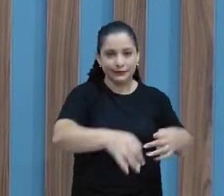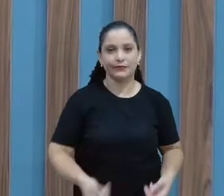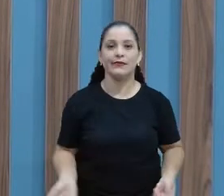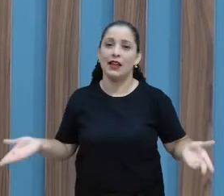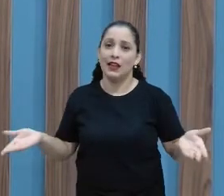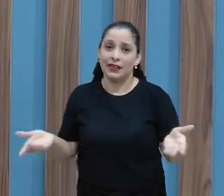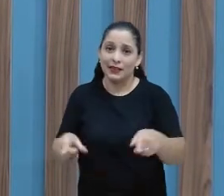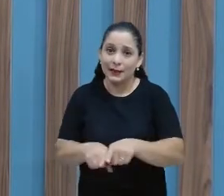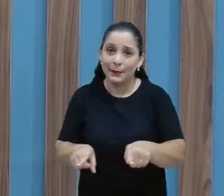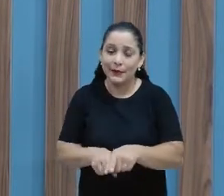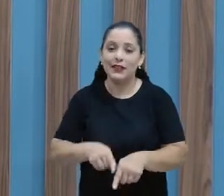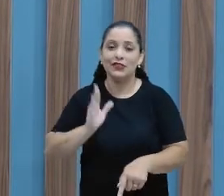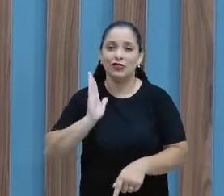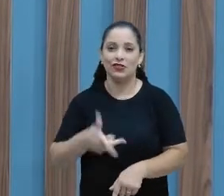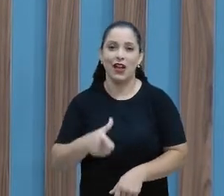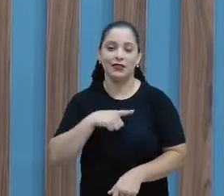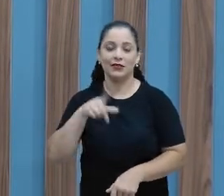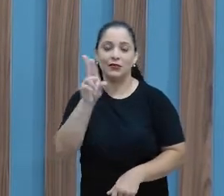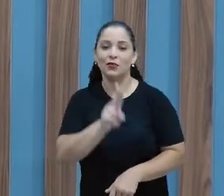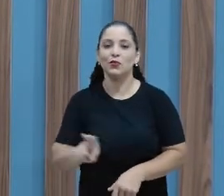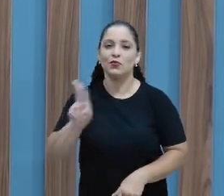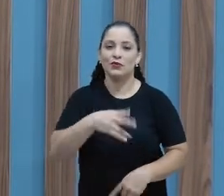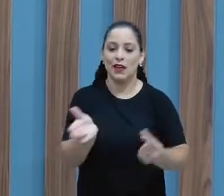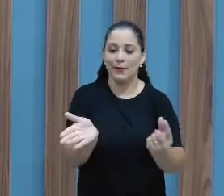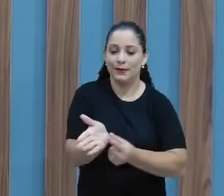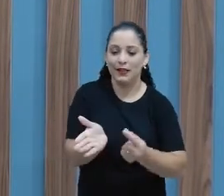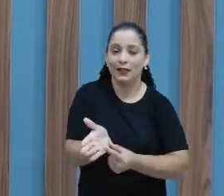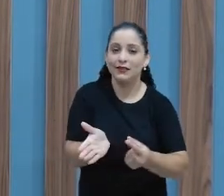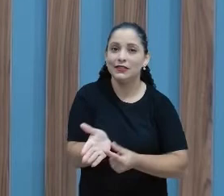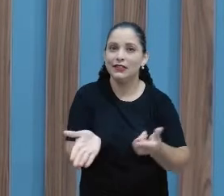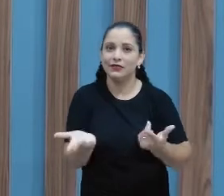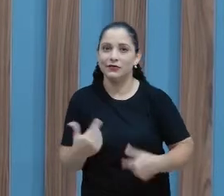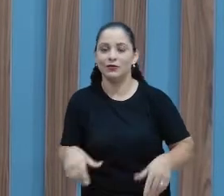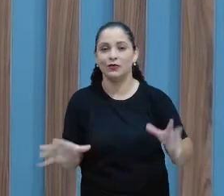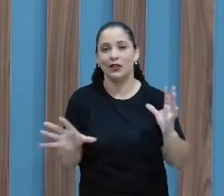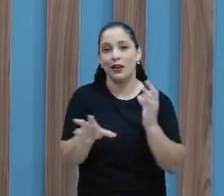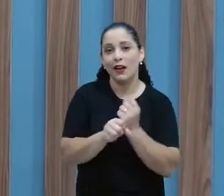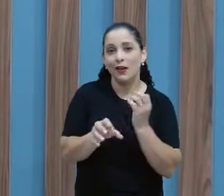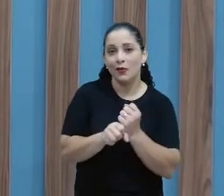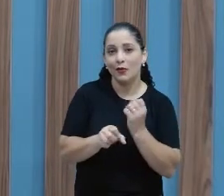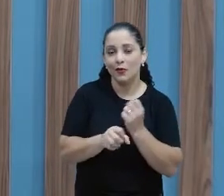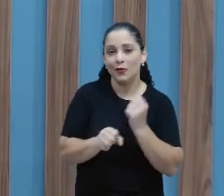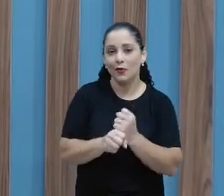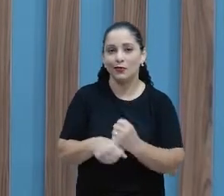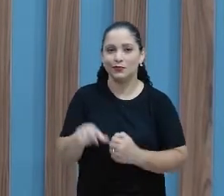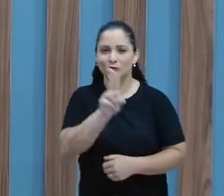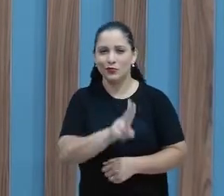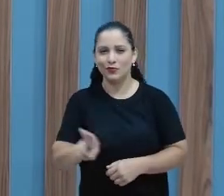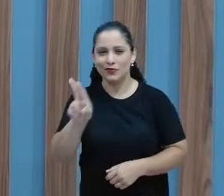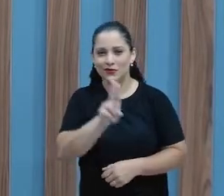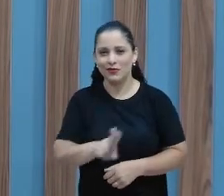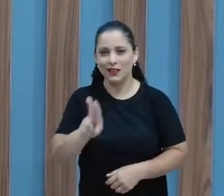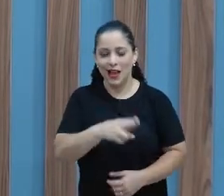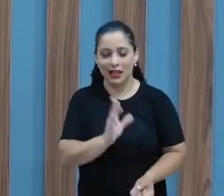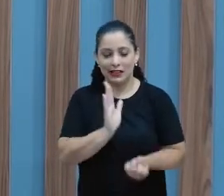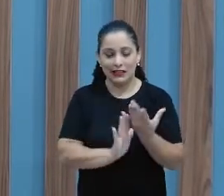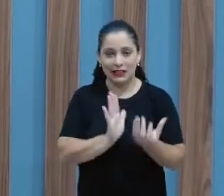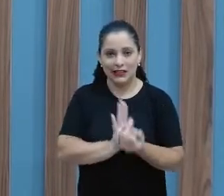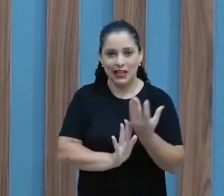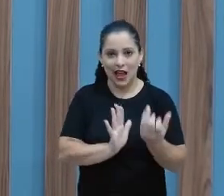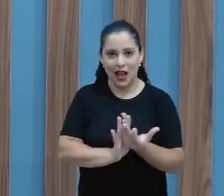né? A gente achou uns aplicativos para os meninos fazer o ambiente, né? Construir uma plantazinha baixa,